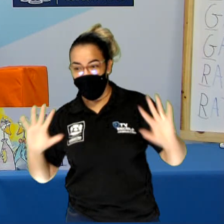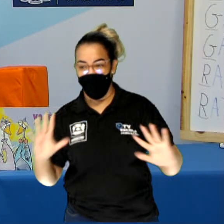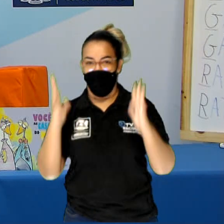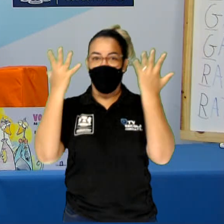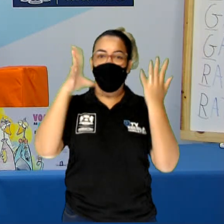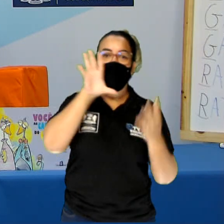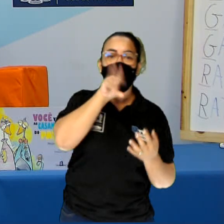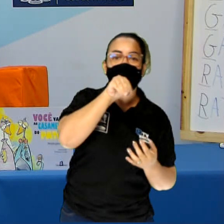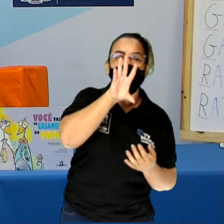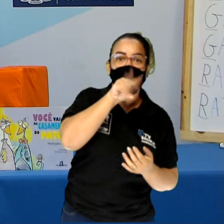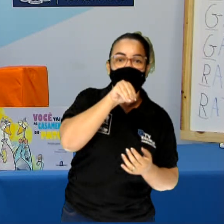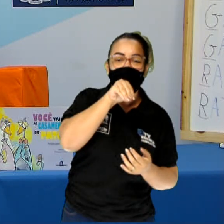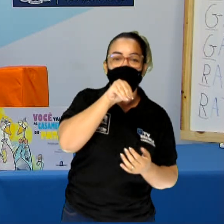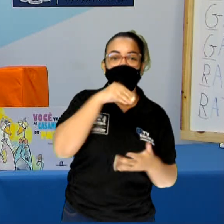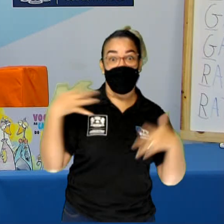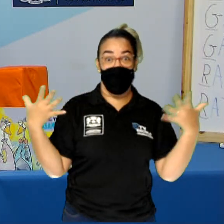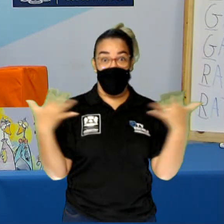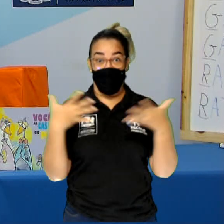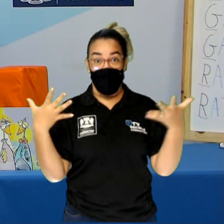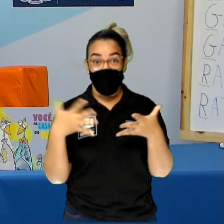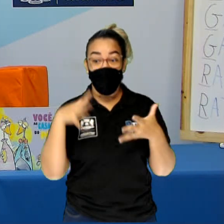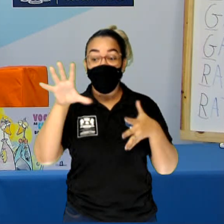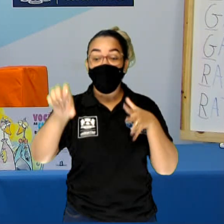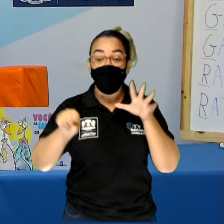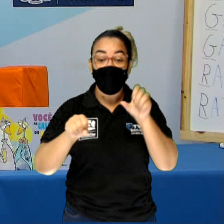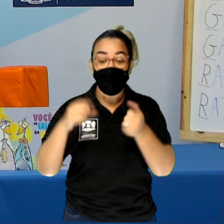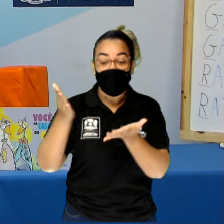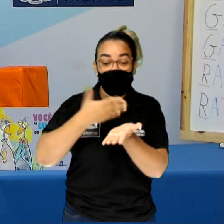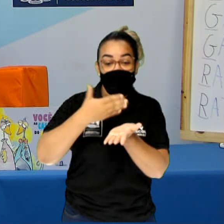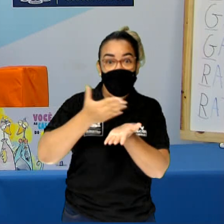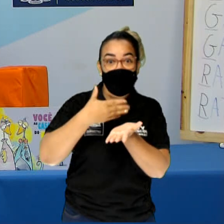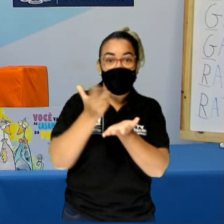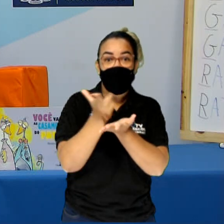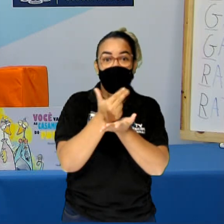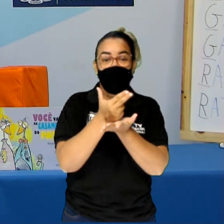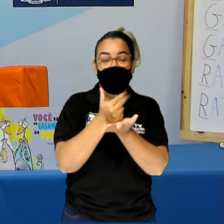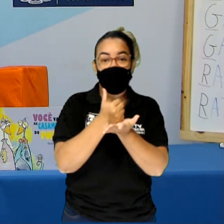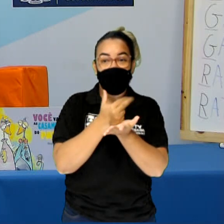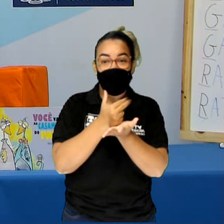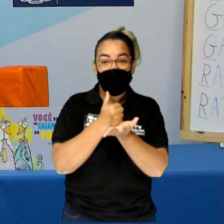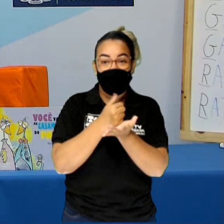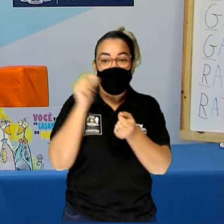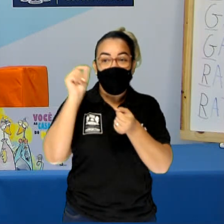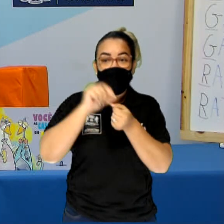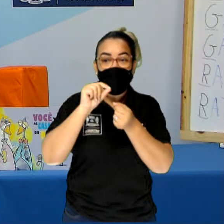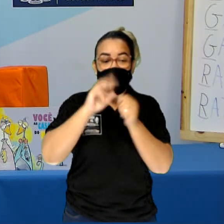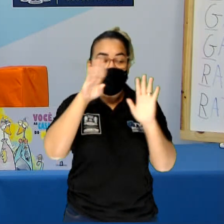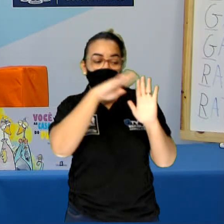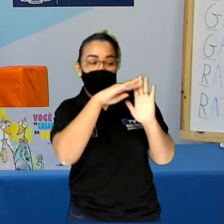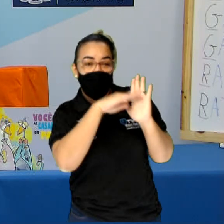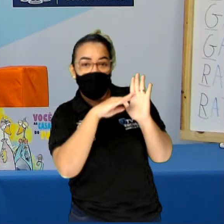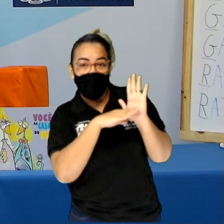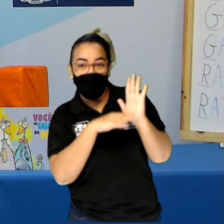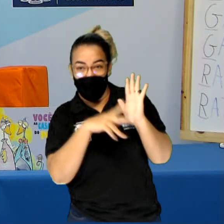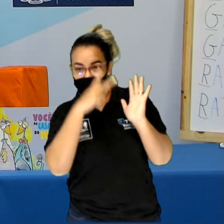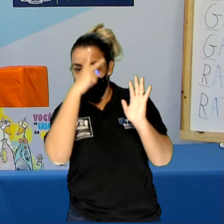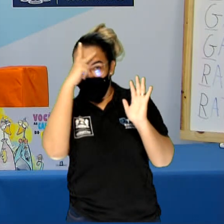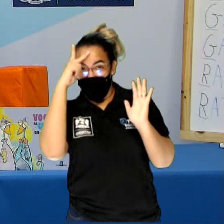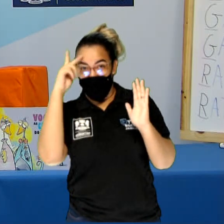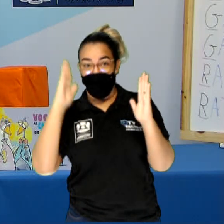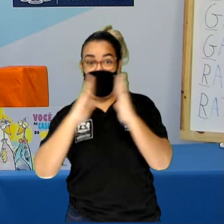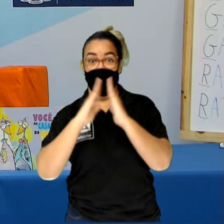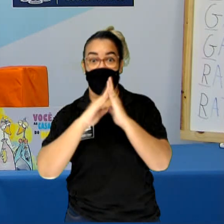pata? Agora você vai pegar o seu caderno de desenho e vai construir uma lista das pessoas que moram